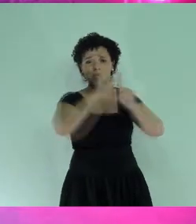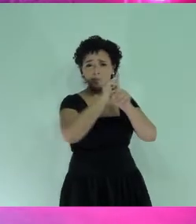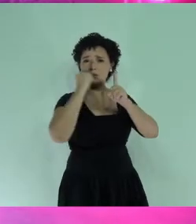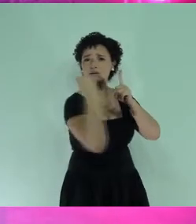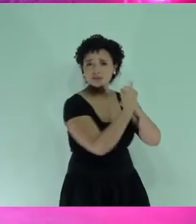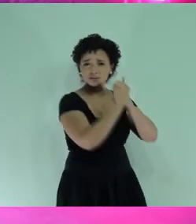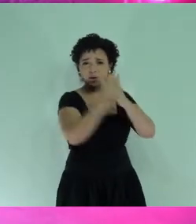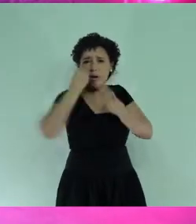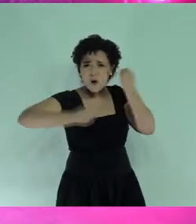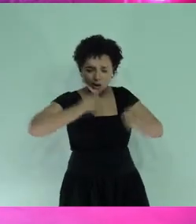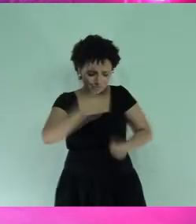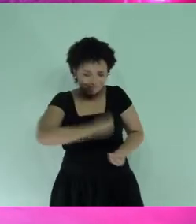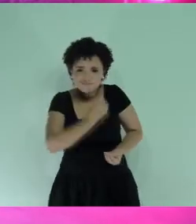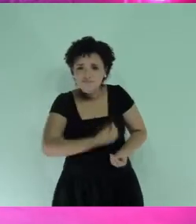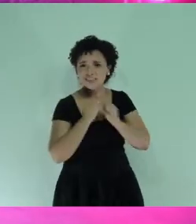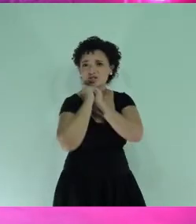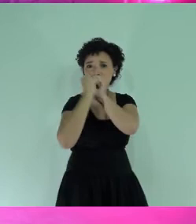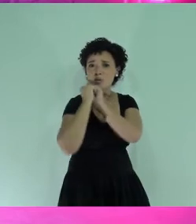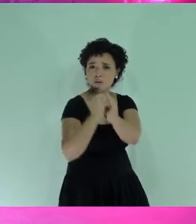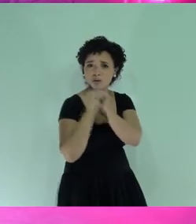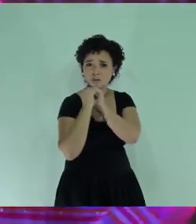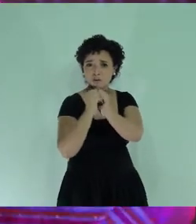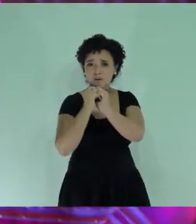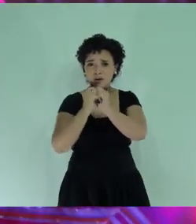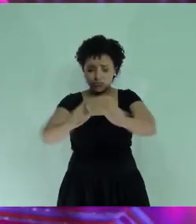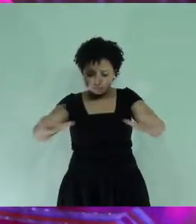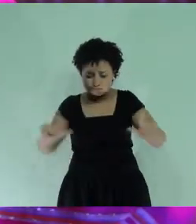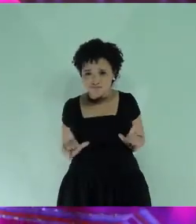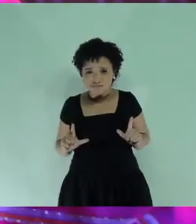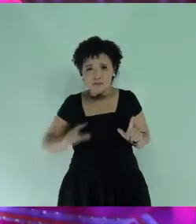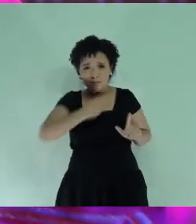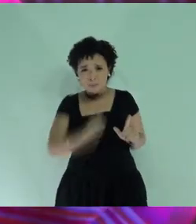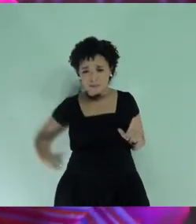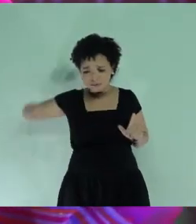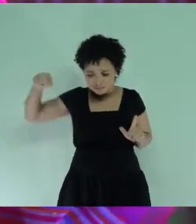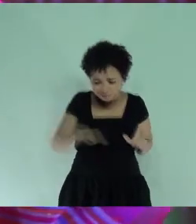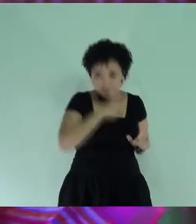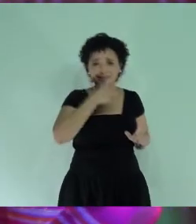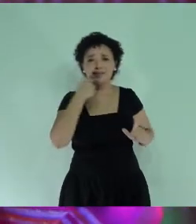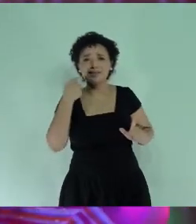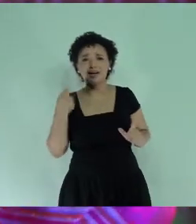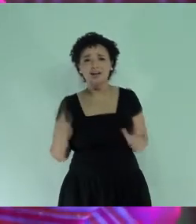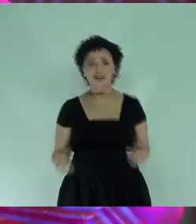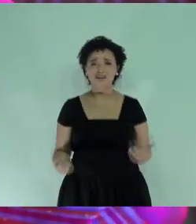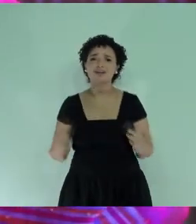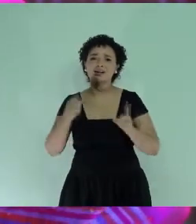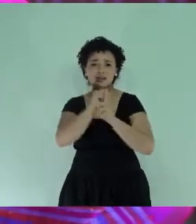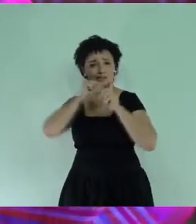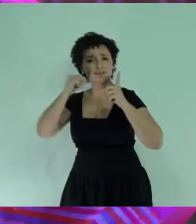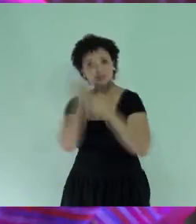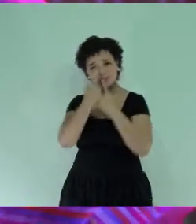rosto diz: não recomendado à sociedade. A tarja de conforto no meu